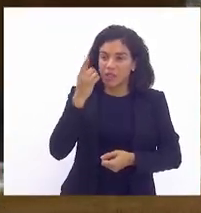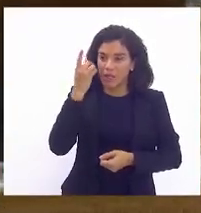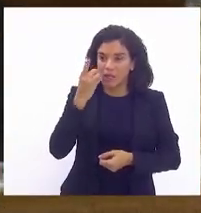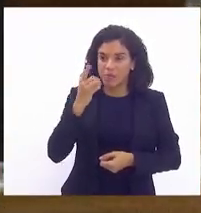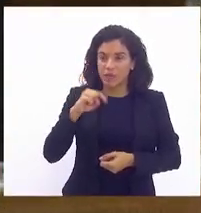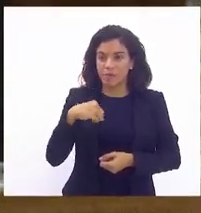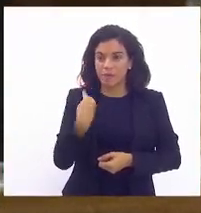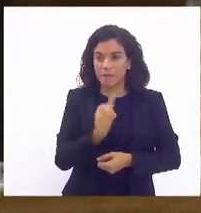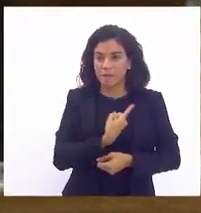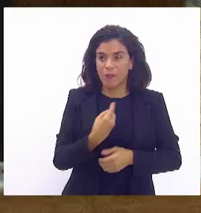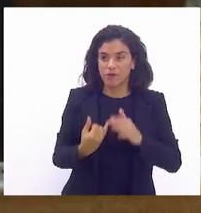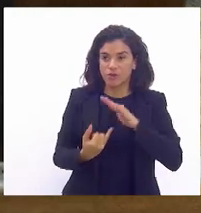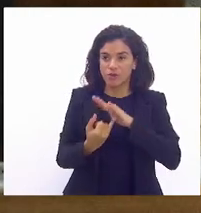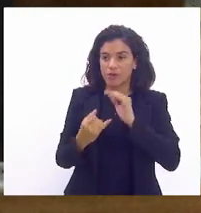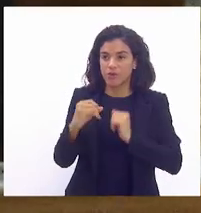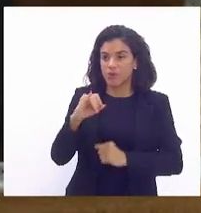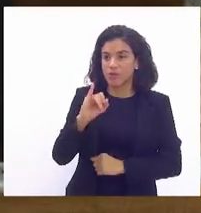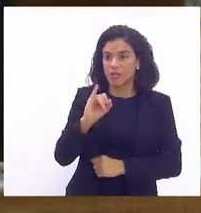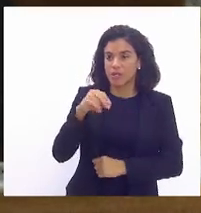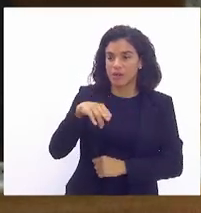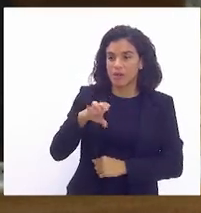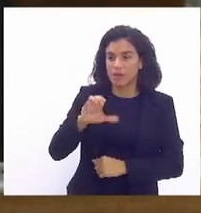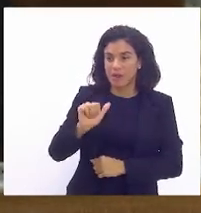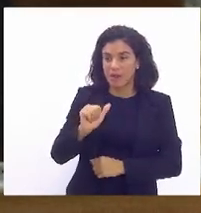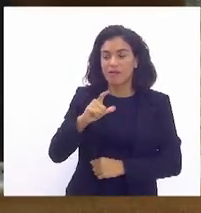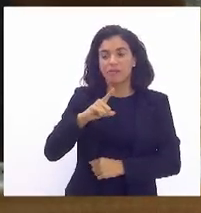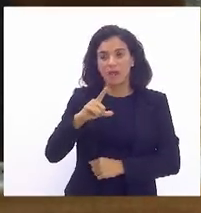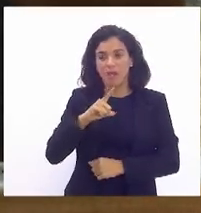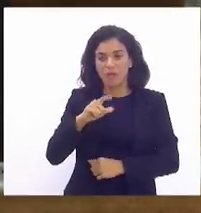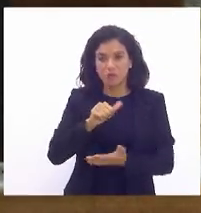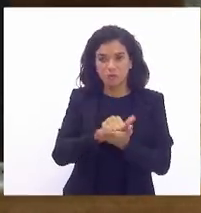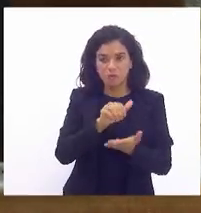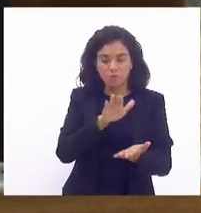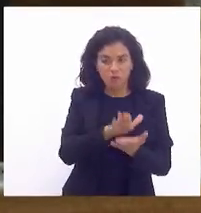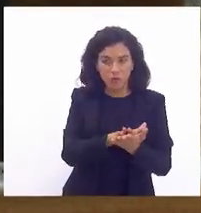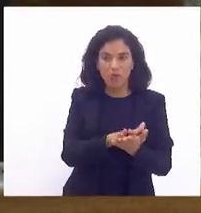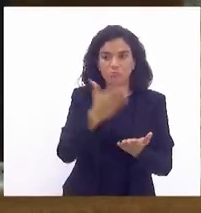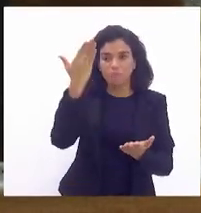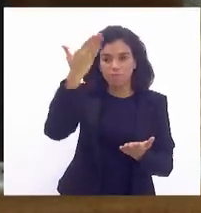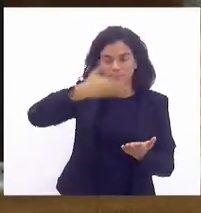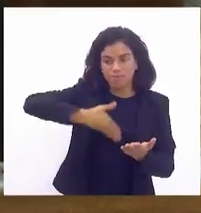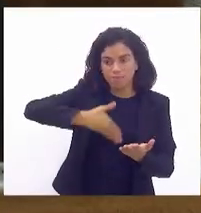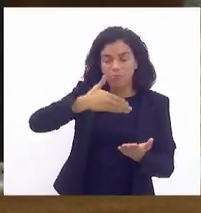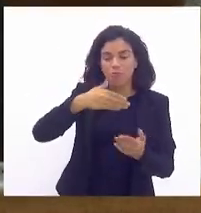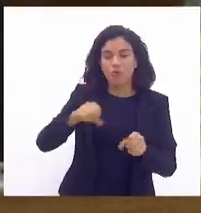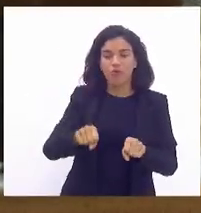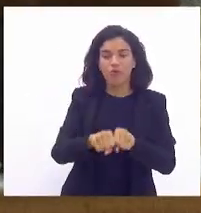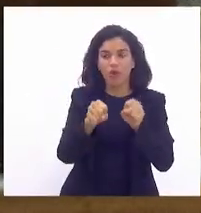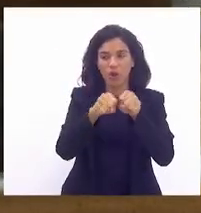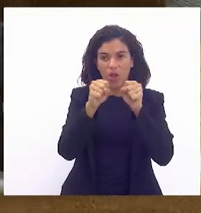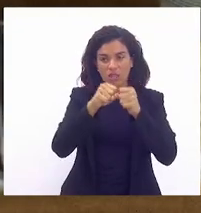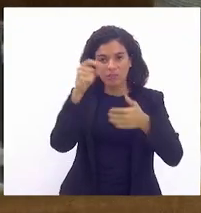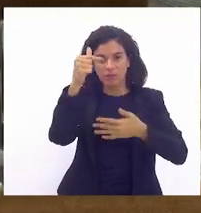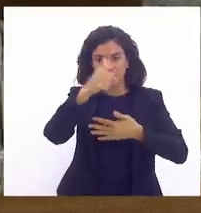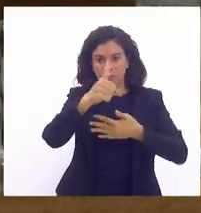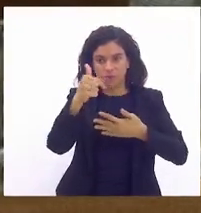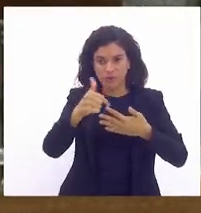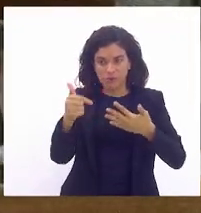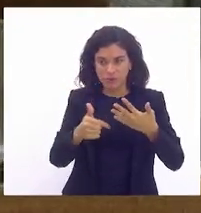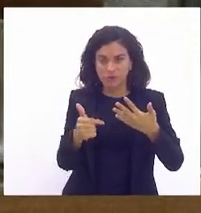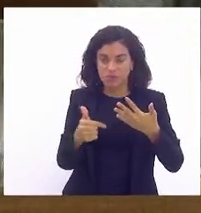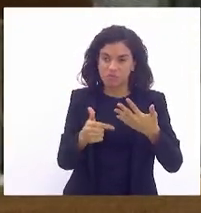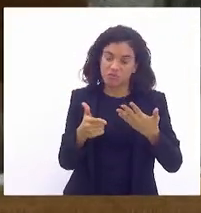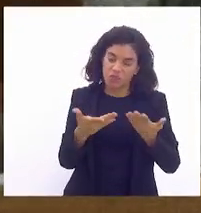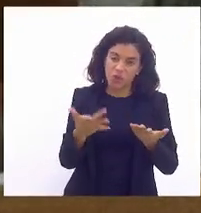nós do INEA temos autos emitidos, autos de constatação por violações pontuais, aí eu acho que o